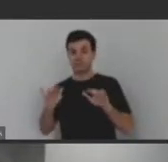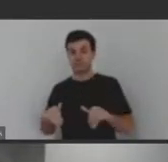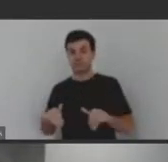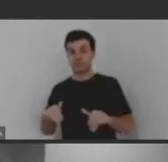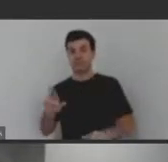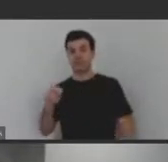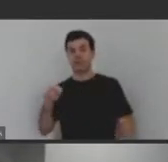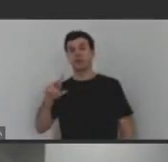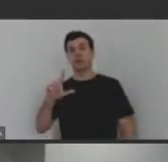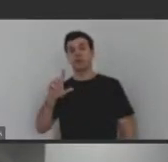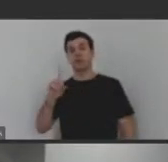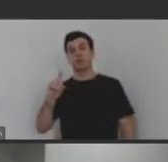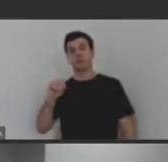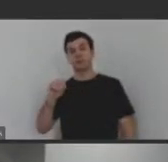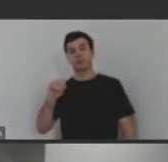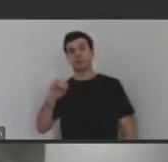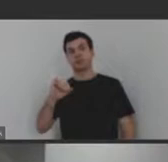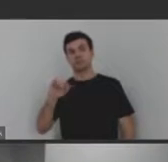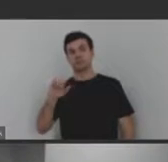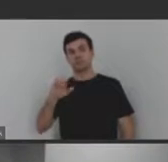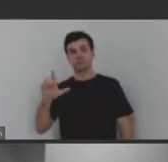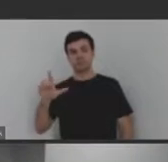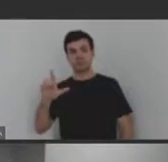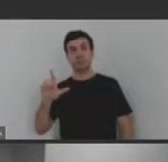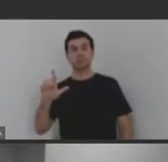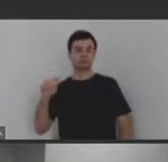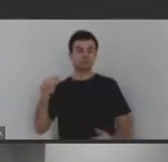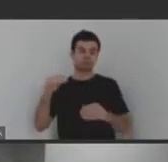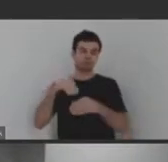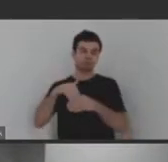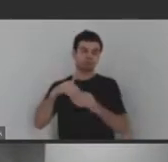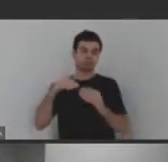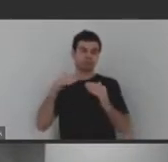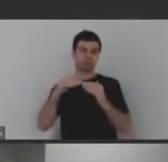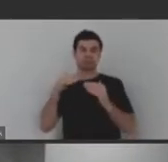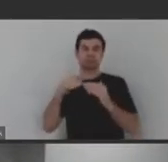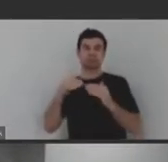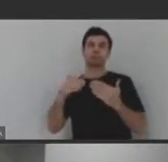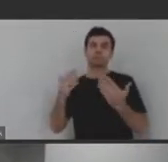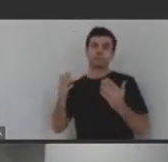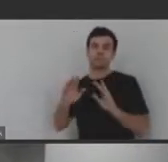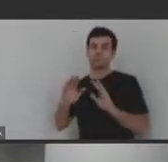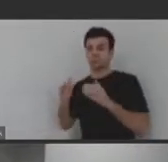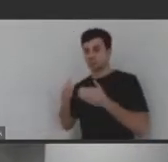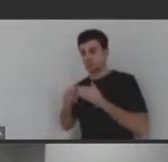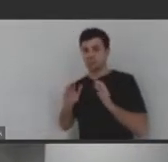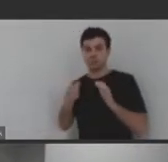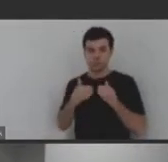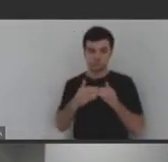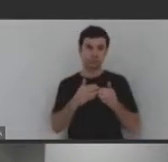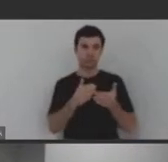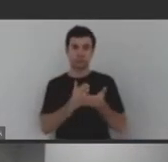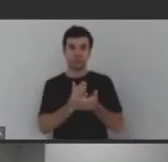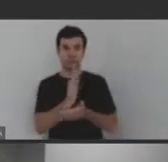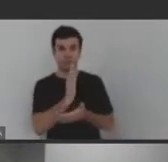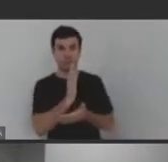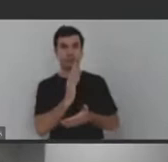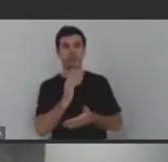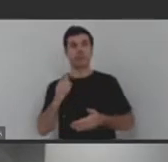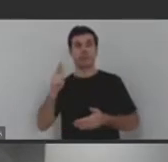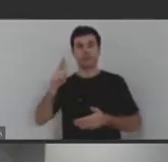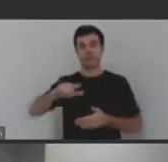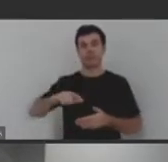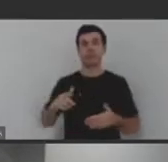Mendes, Rudinei Lobo e Joel Cardoso, votos favoráveis, então os pareceres das comissões são favoráveis. Eu coloco neste